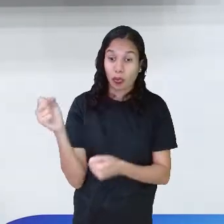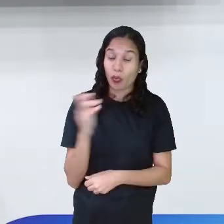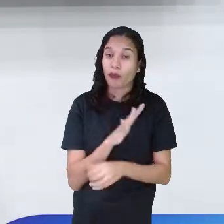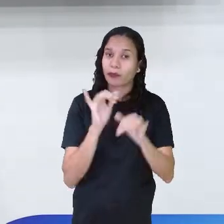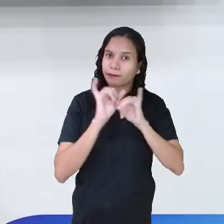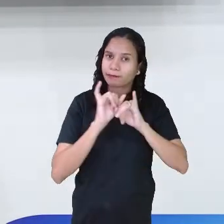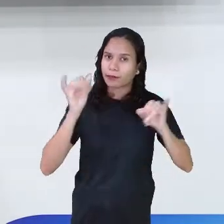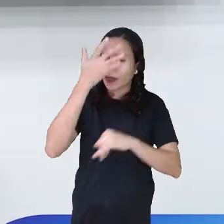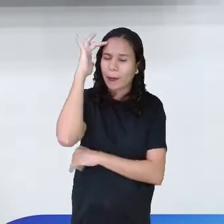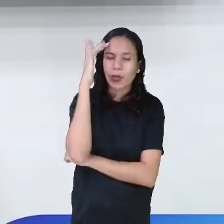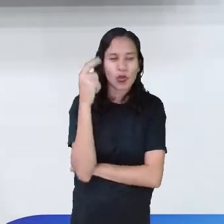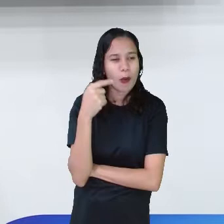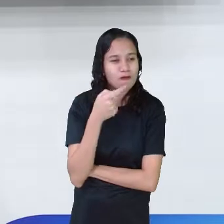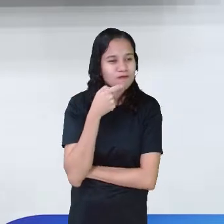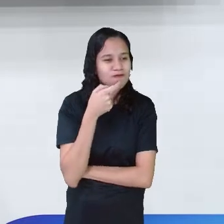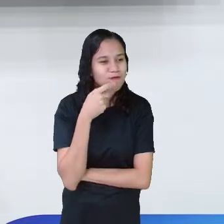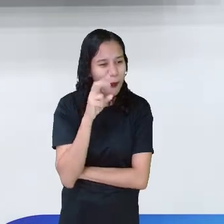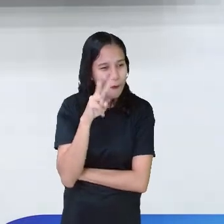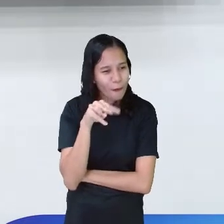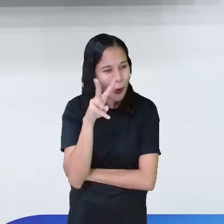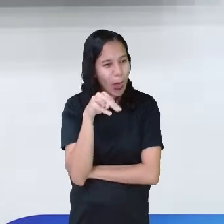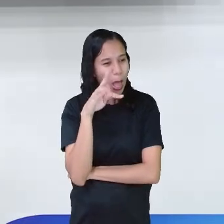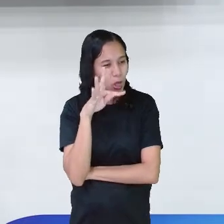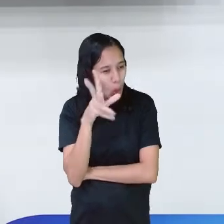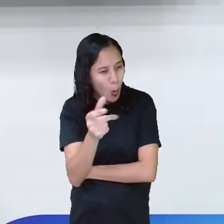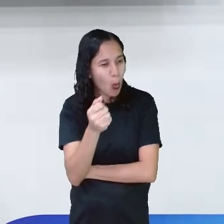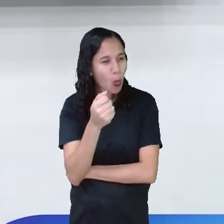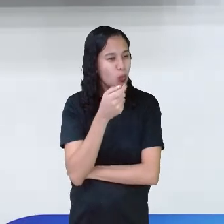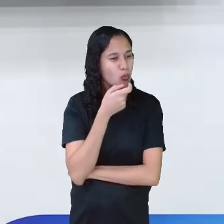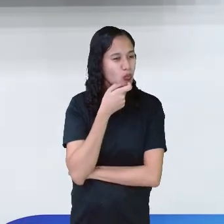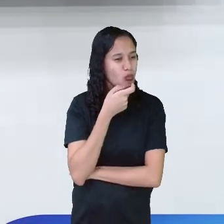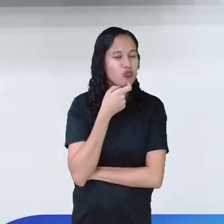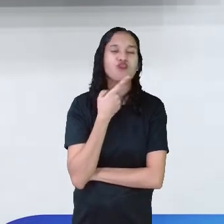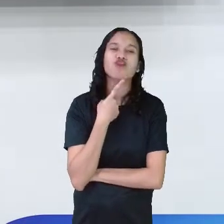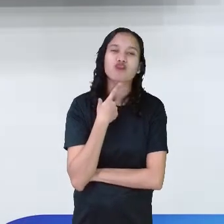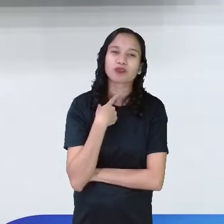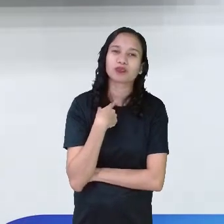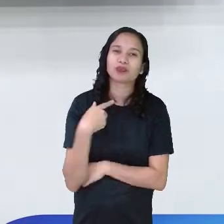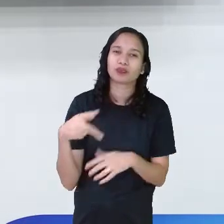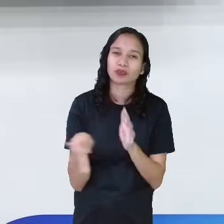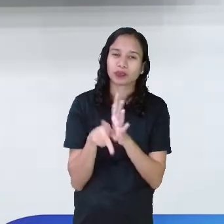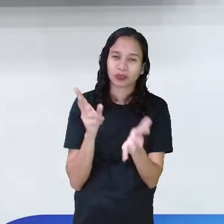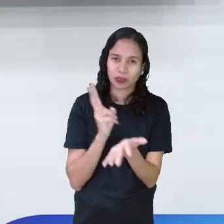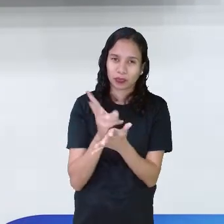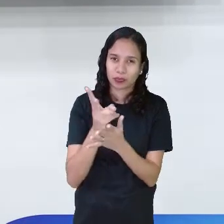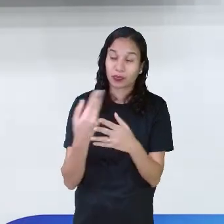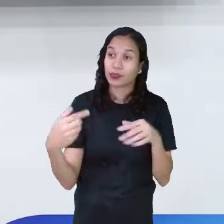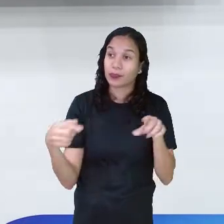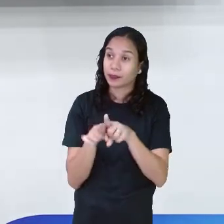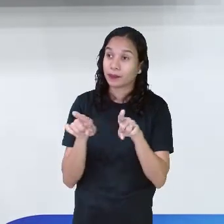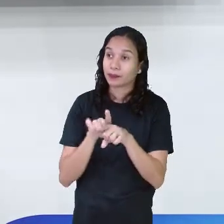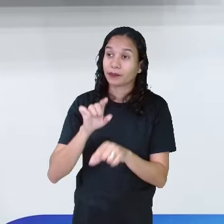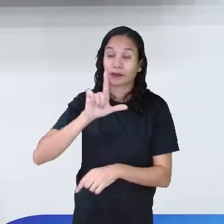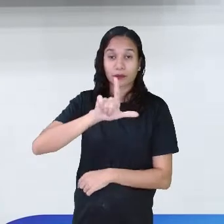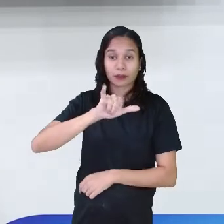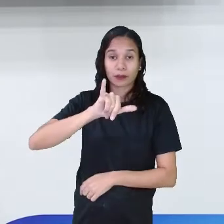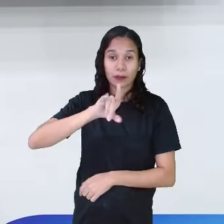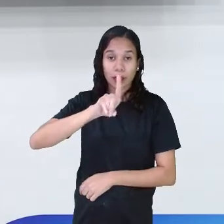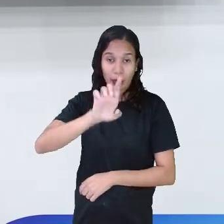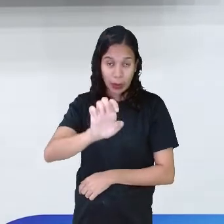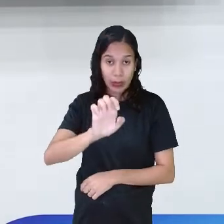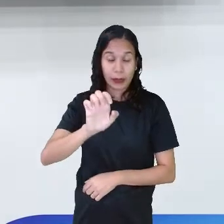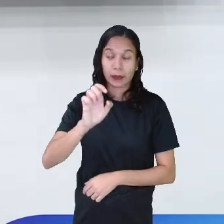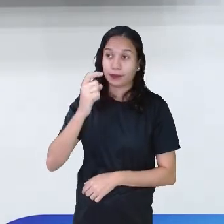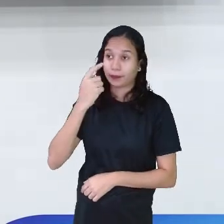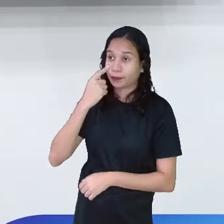ele vai deixar você com aquele gostinho de quero mais para poder você ler a continuação da notícia. Temos a lead, entre parênteses,